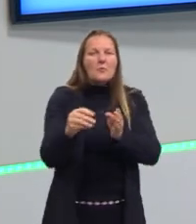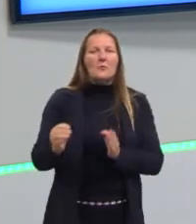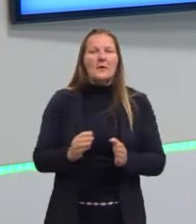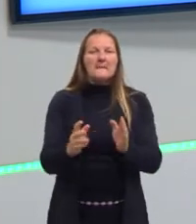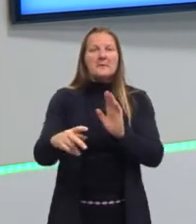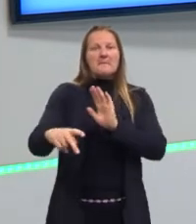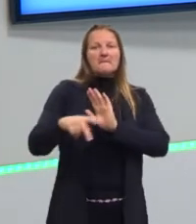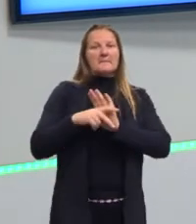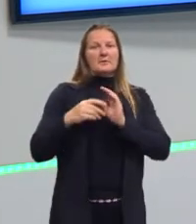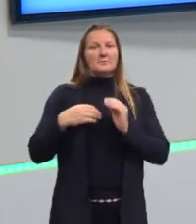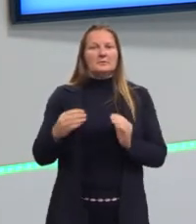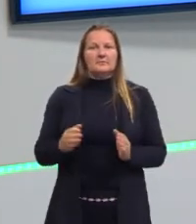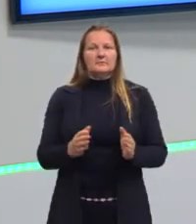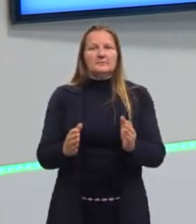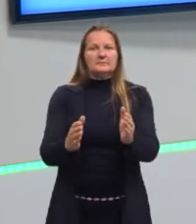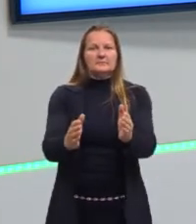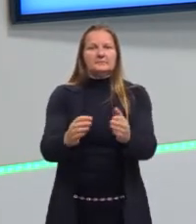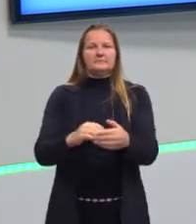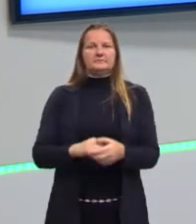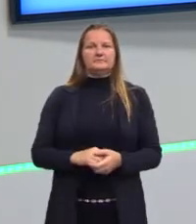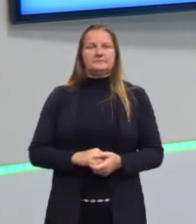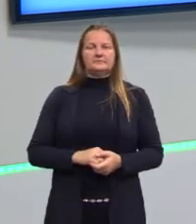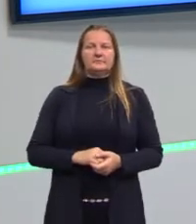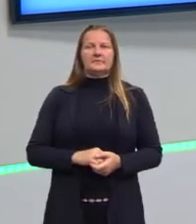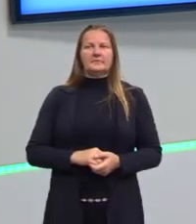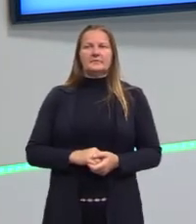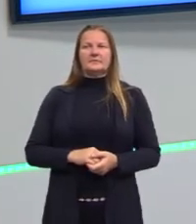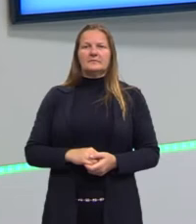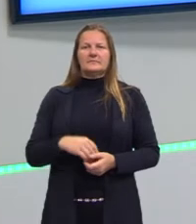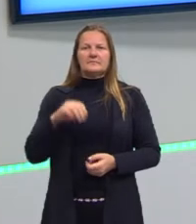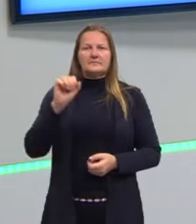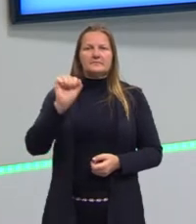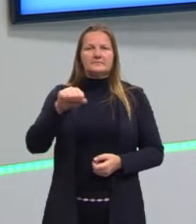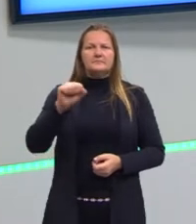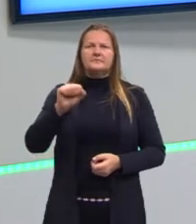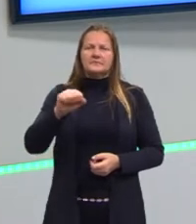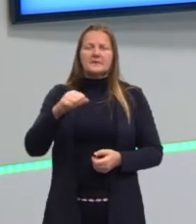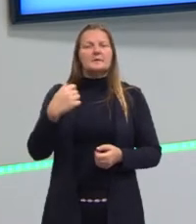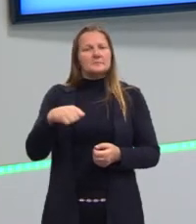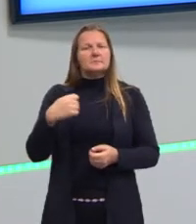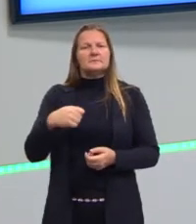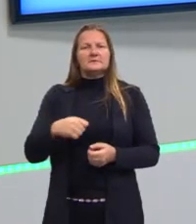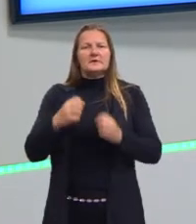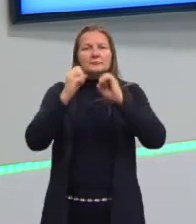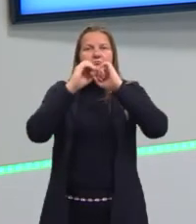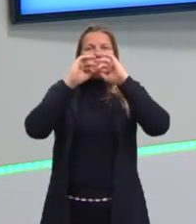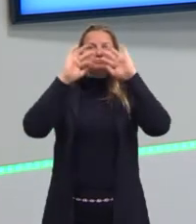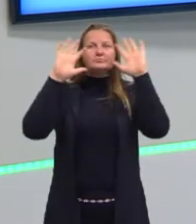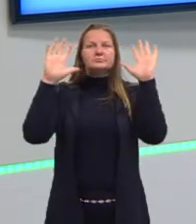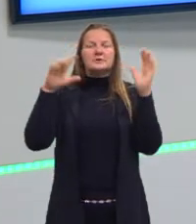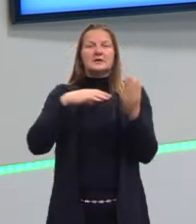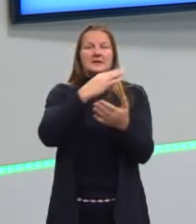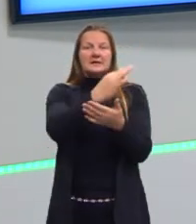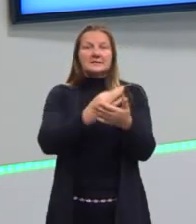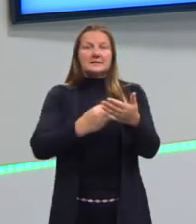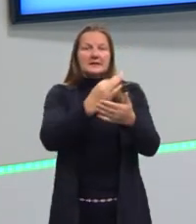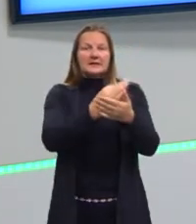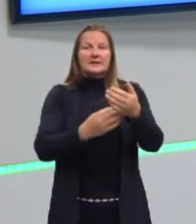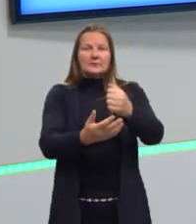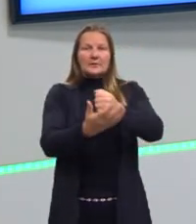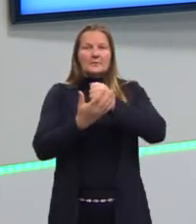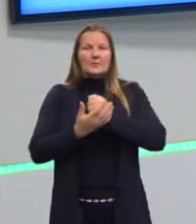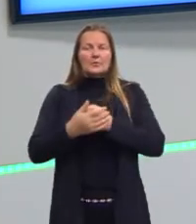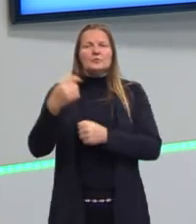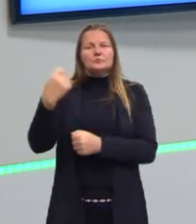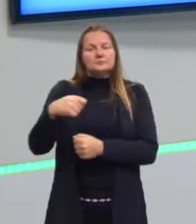dissertativo argumentativo então sim a primeira coisa que a gente precisa Esclarecer aqui texto de apoio para ser